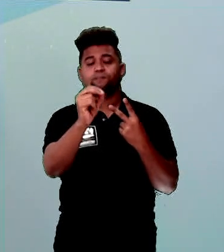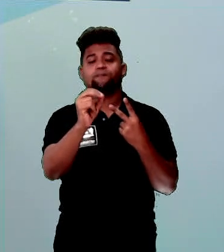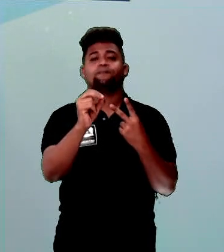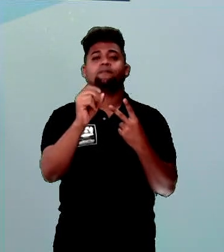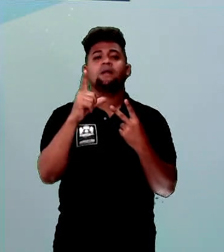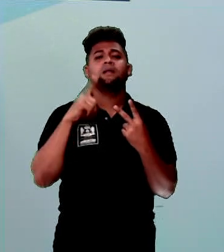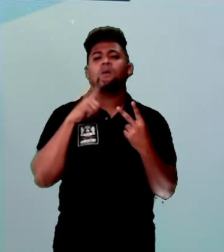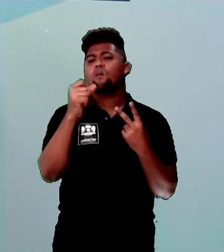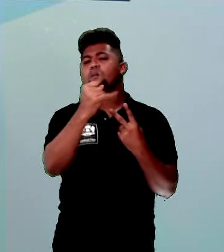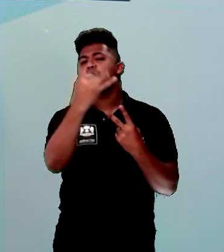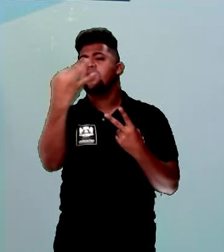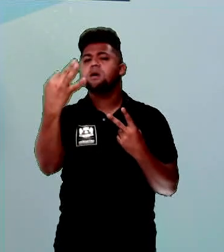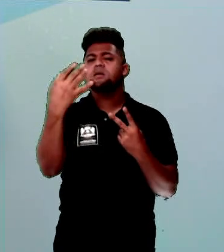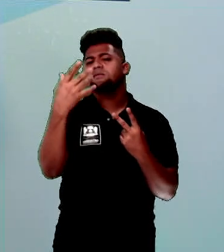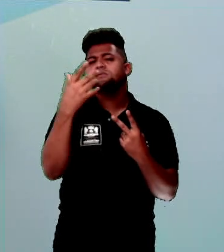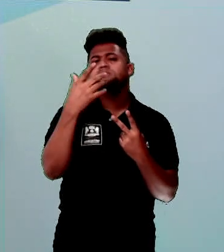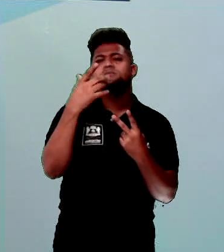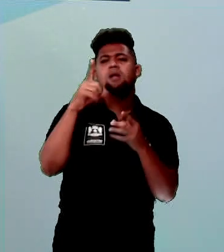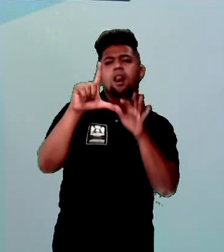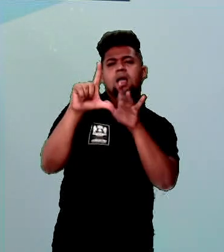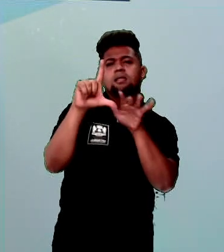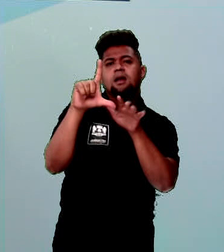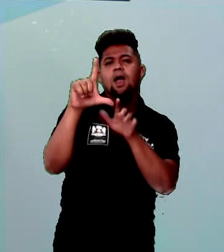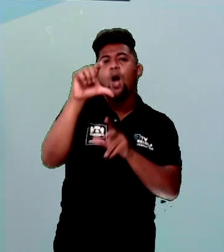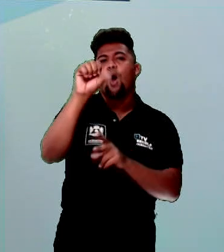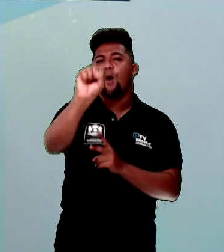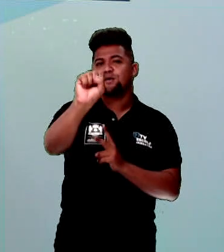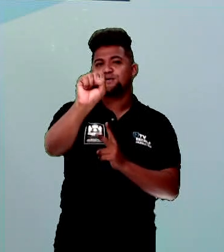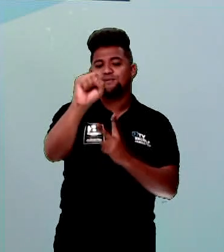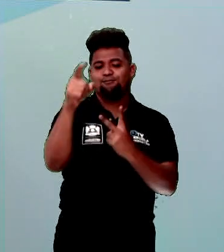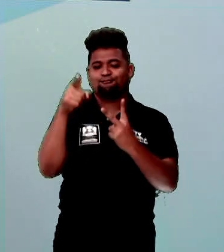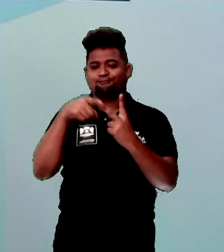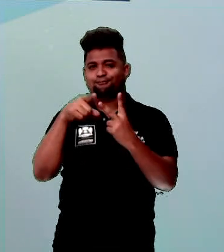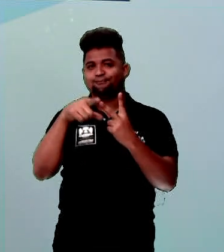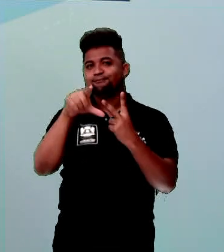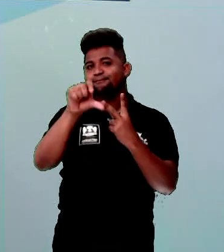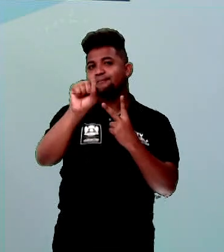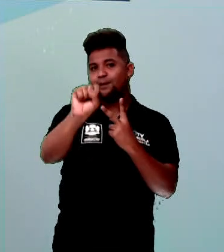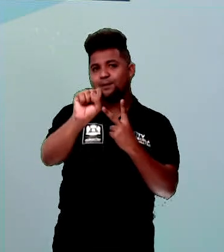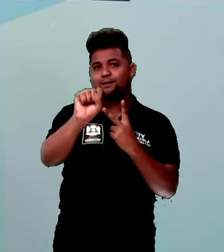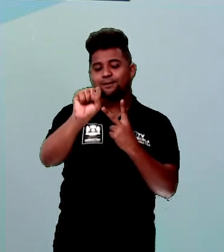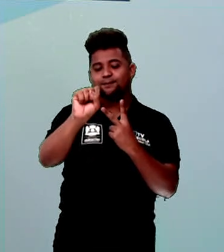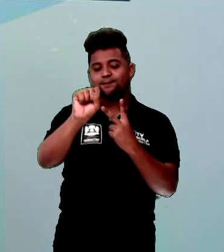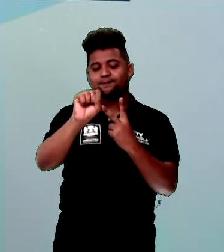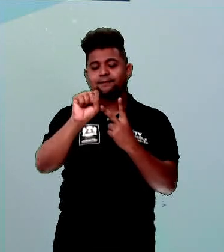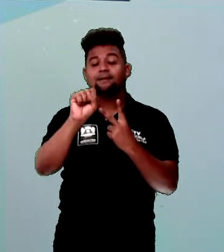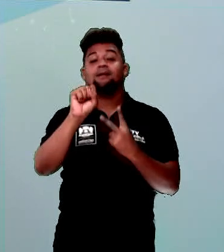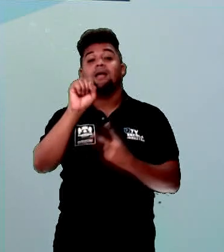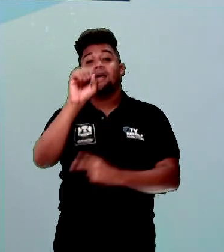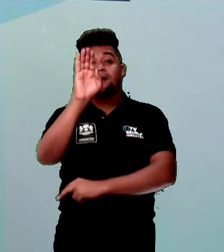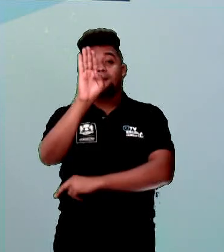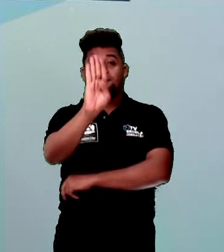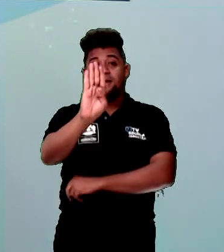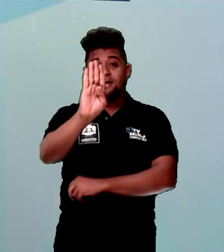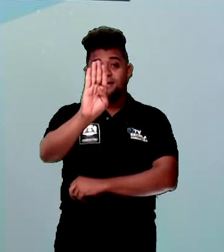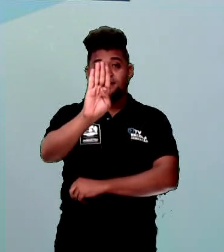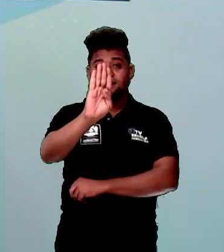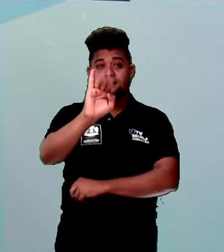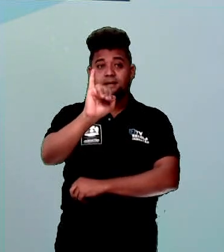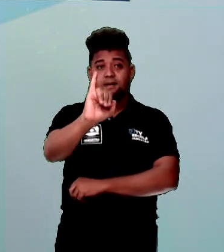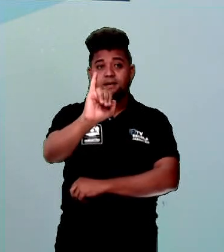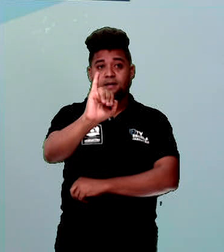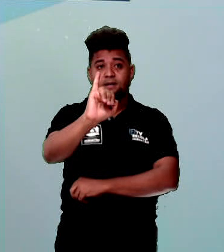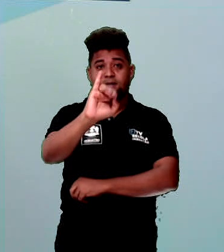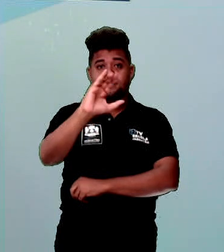seis, sete, oito letras. E as letras são B, I, C,